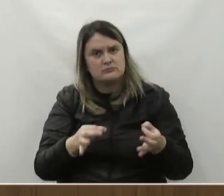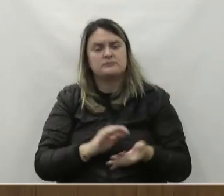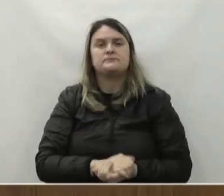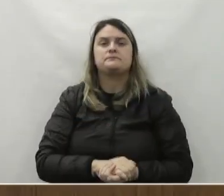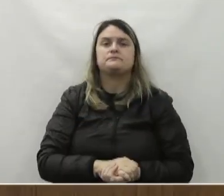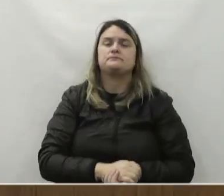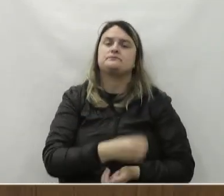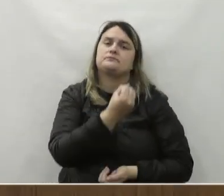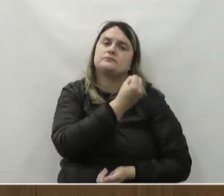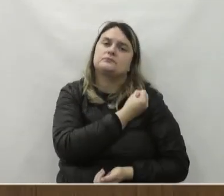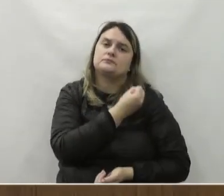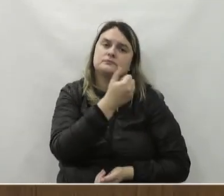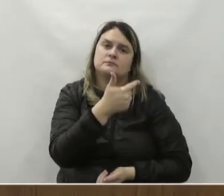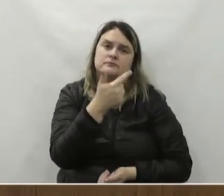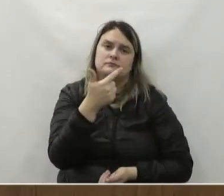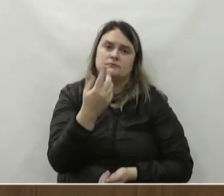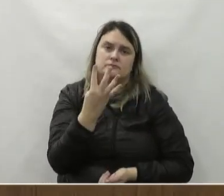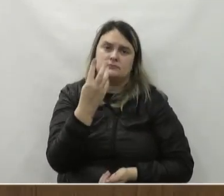Indicação número